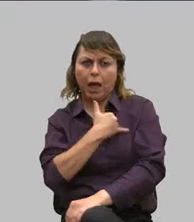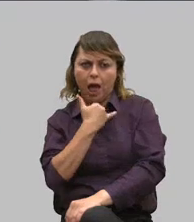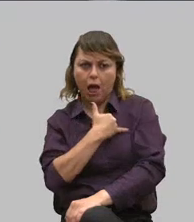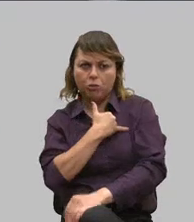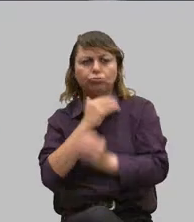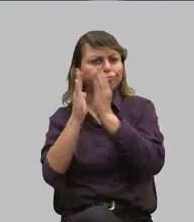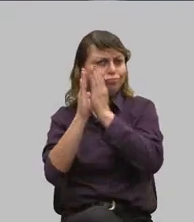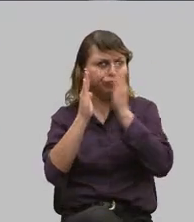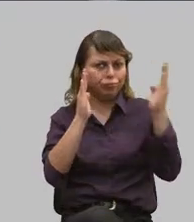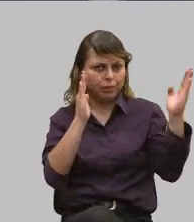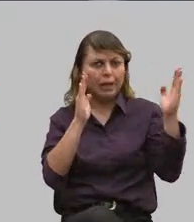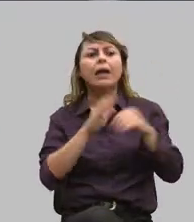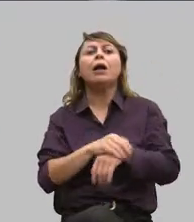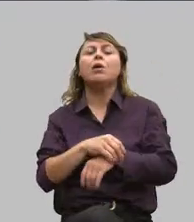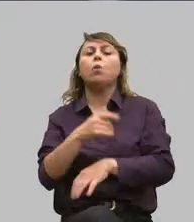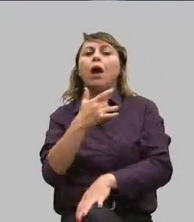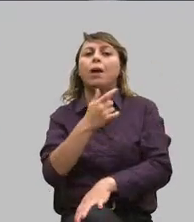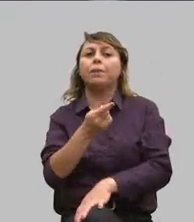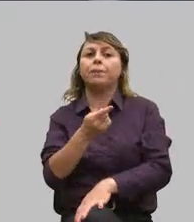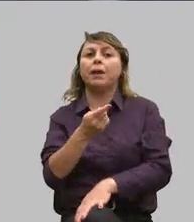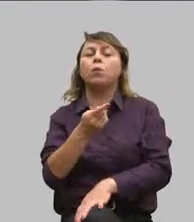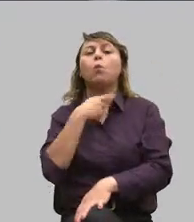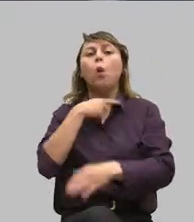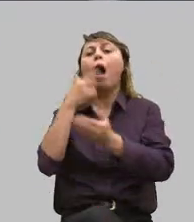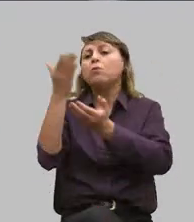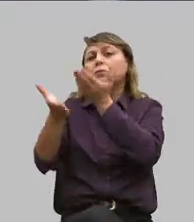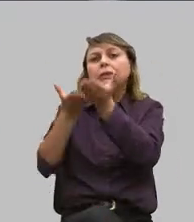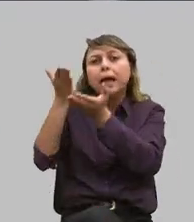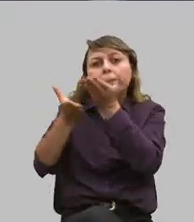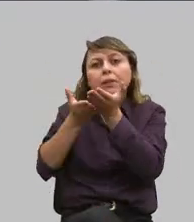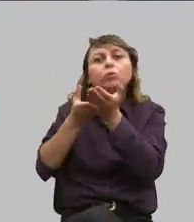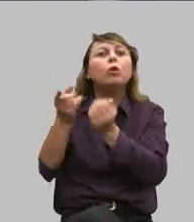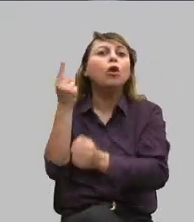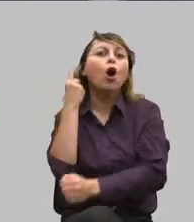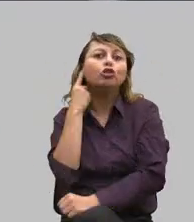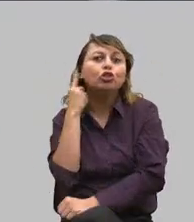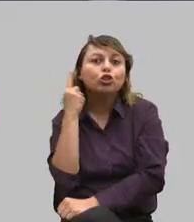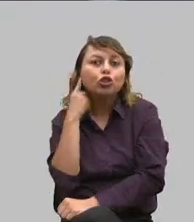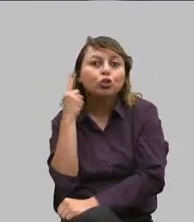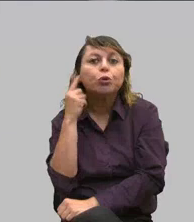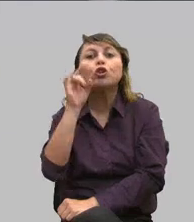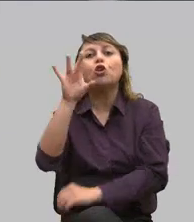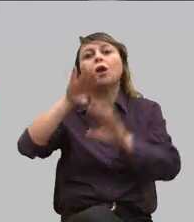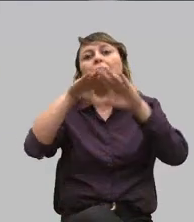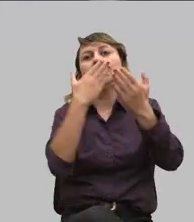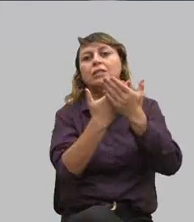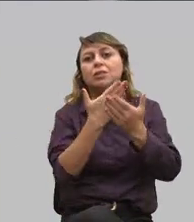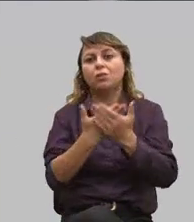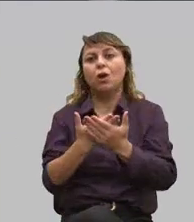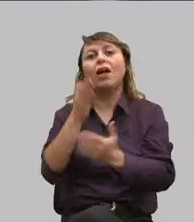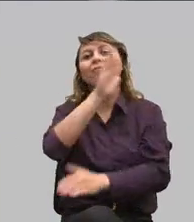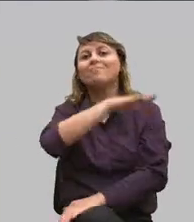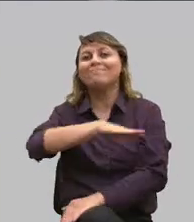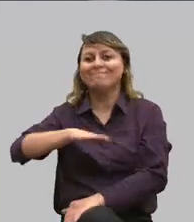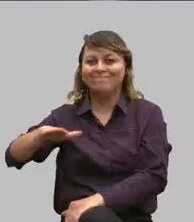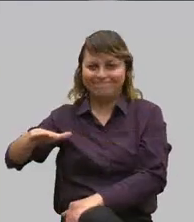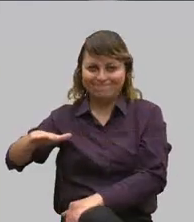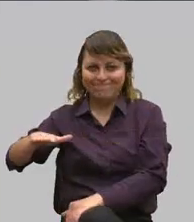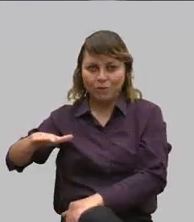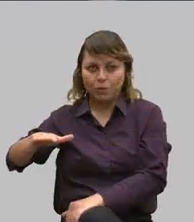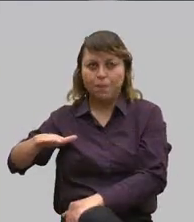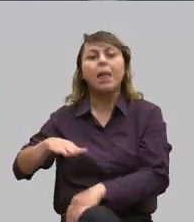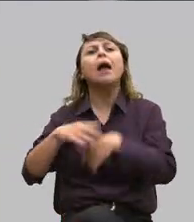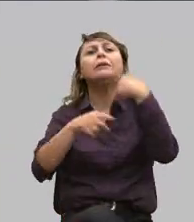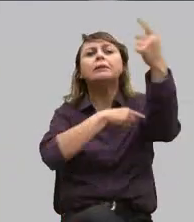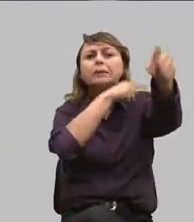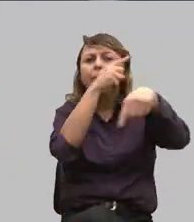permanecer com a saúde com a triagem da Saúde auditiva somente nas escolas de educação infantil assim que a gente tiver um